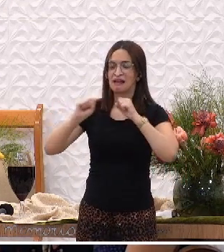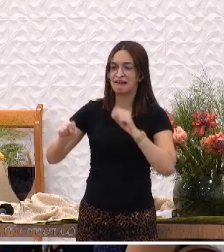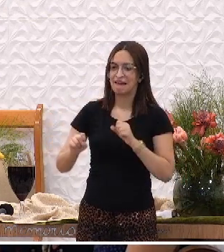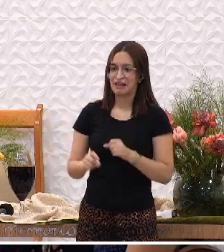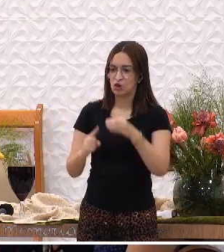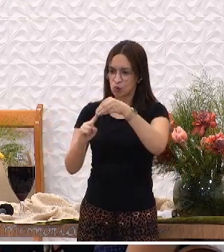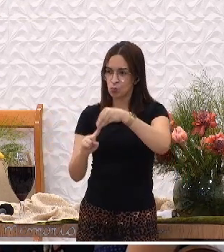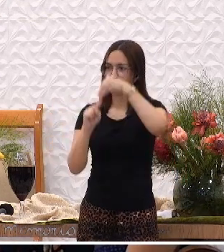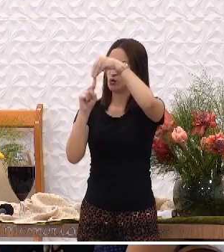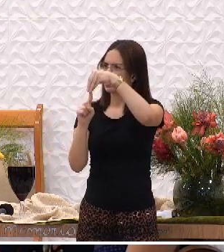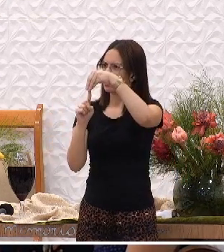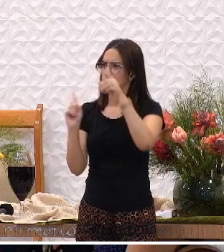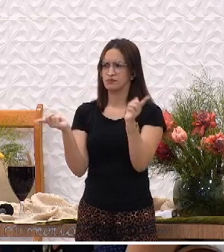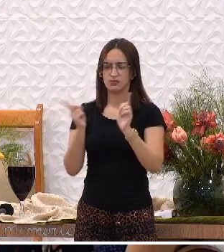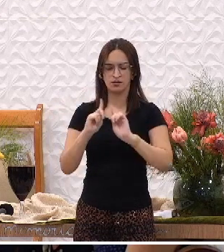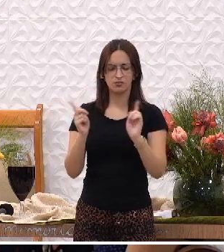necessário para o princípio regulador do culto.